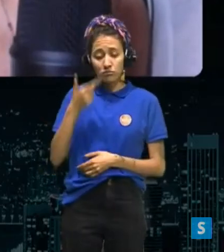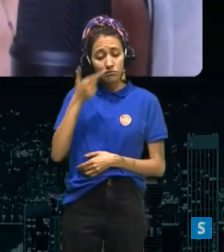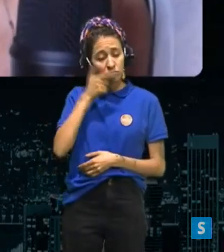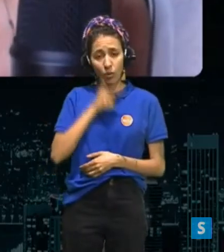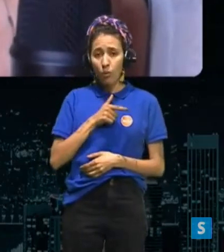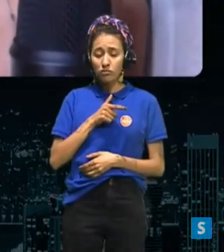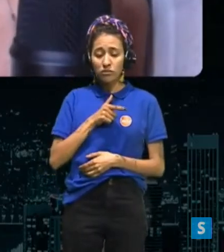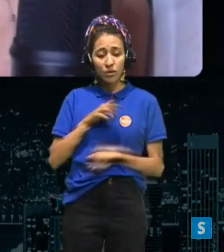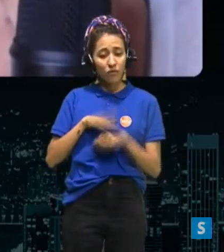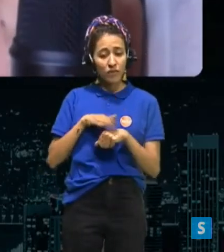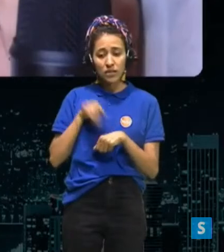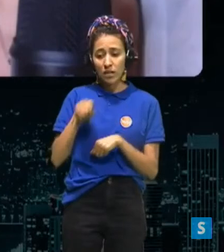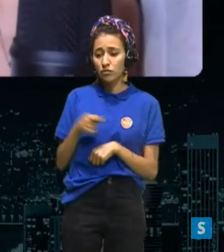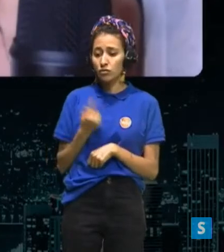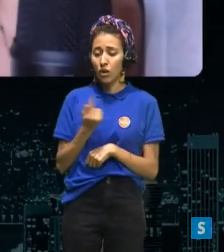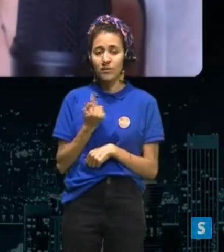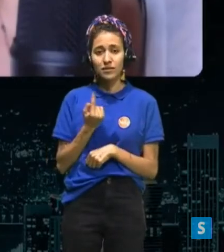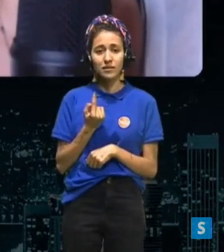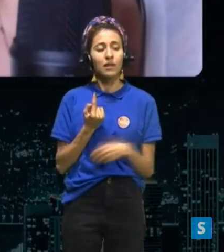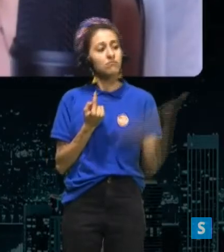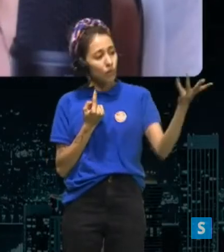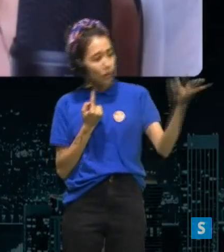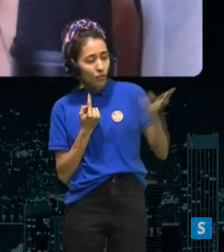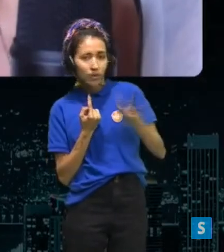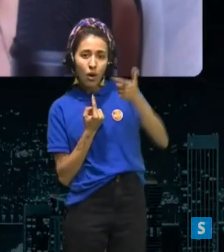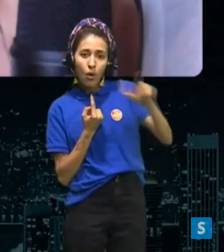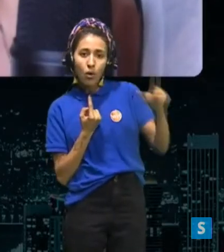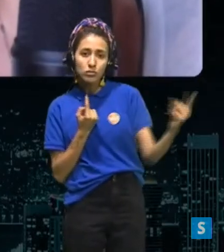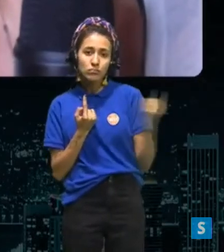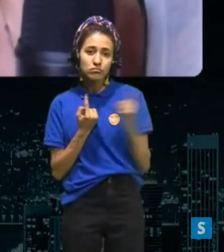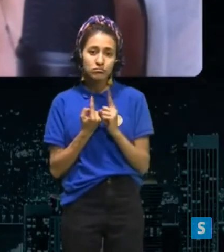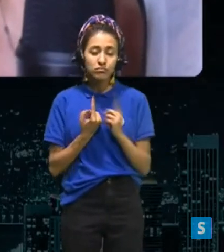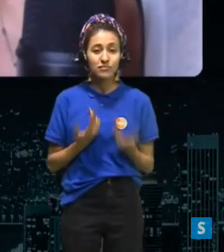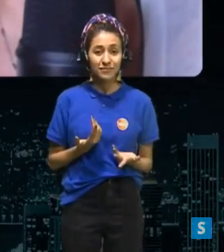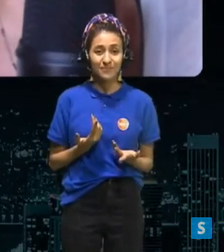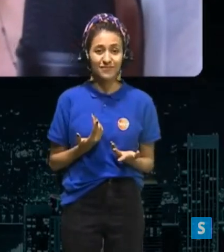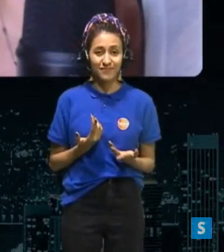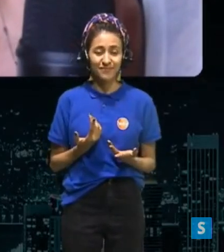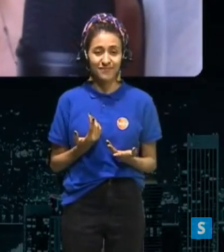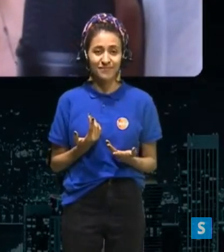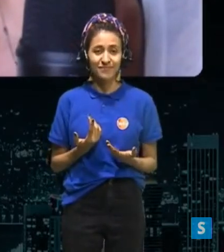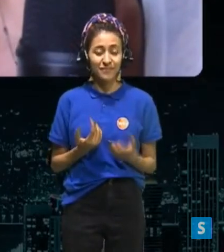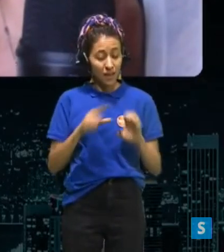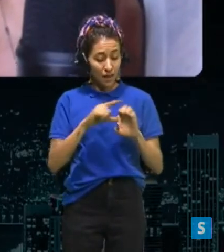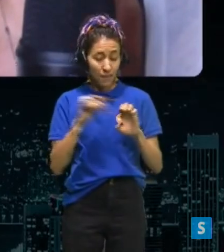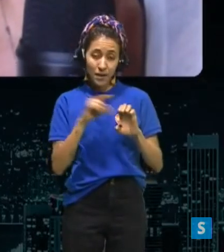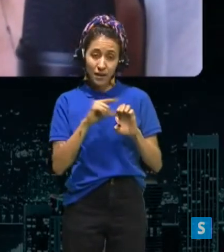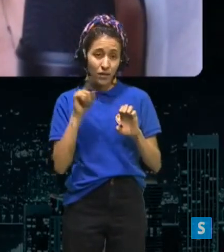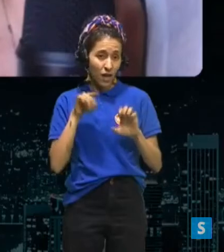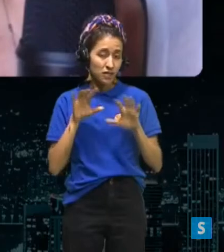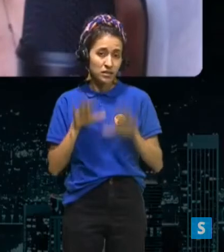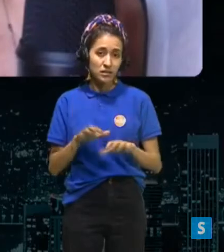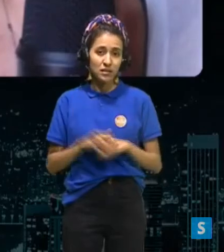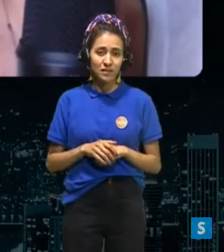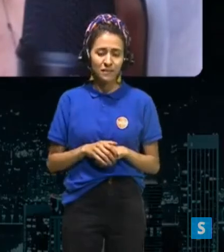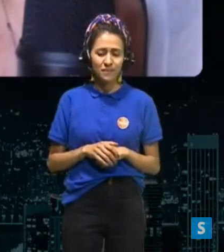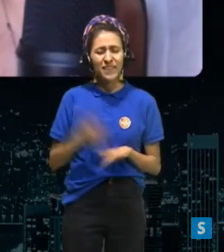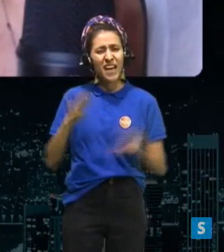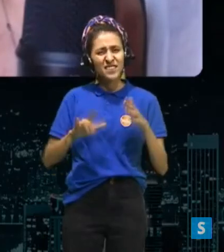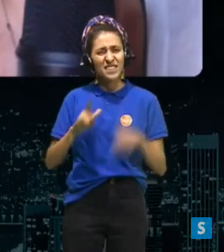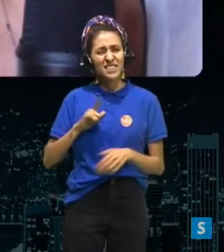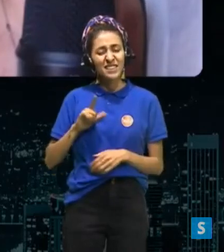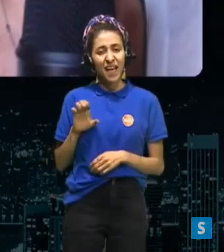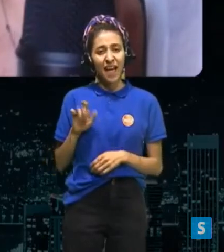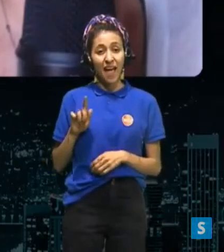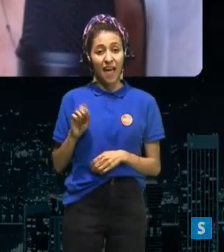você tá em falta Sabe às vezes você vê que os empreendedores pensam que ele tem um ego né de